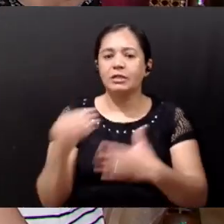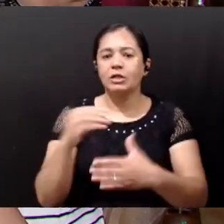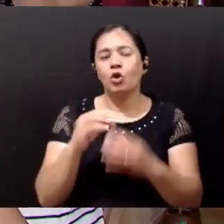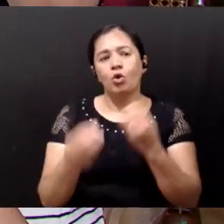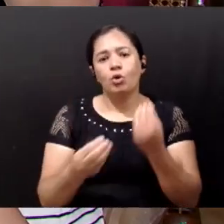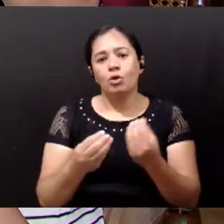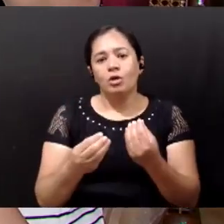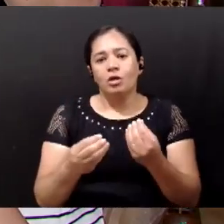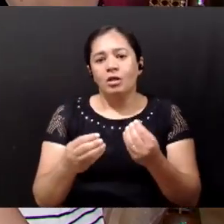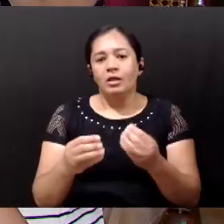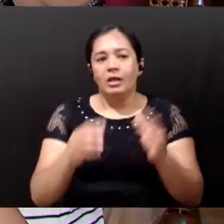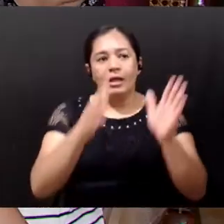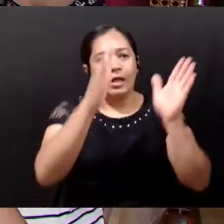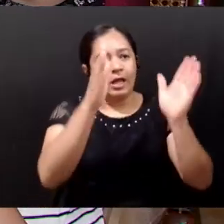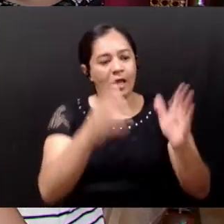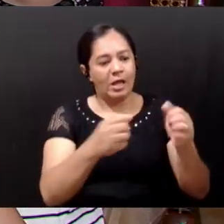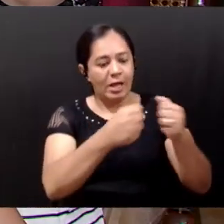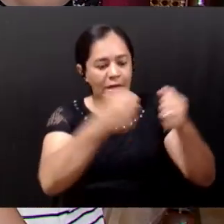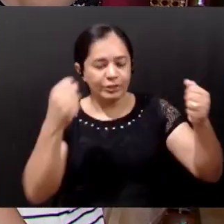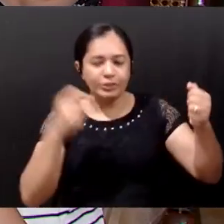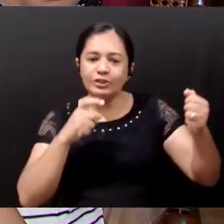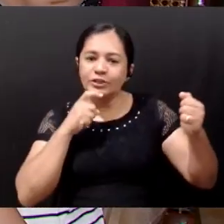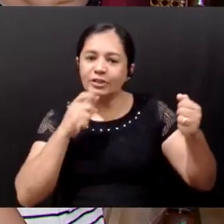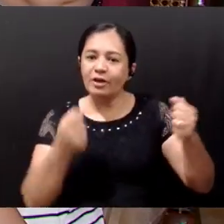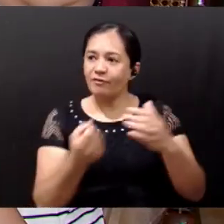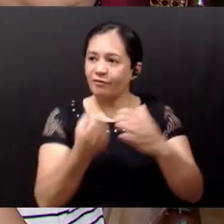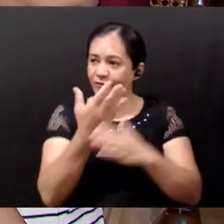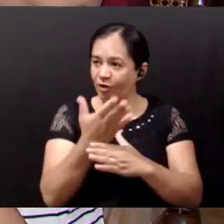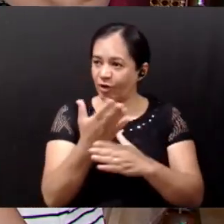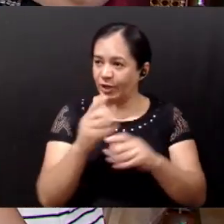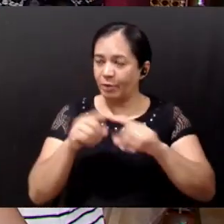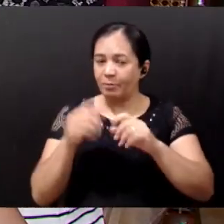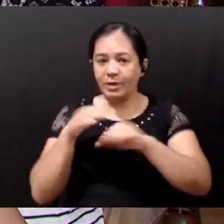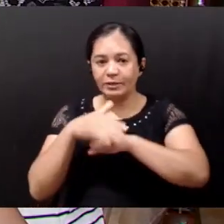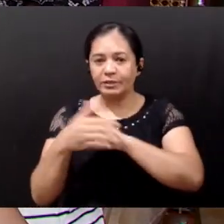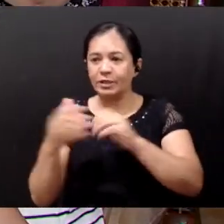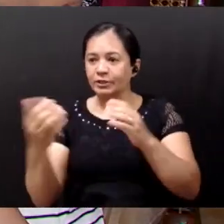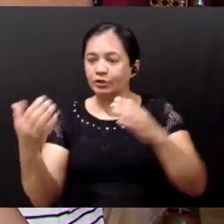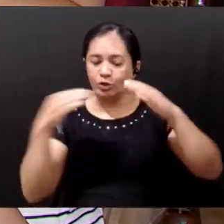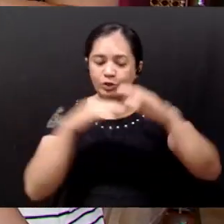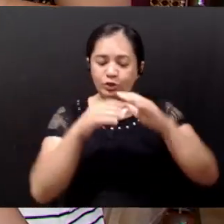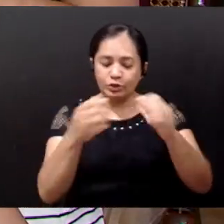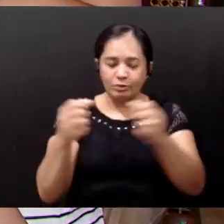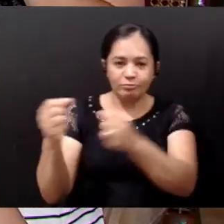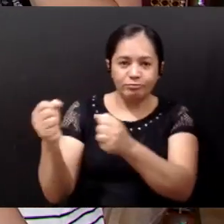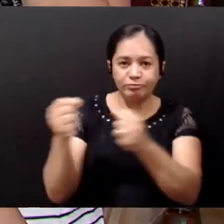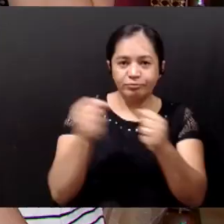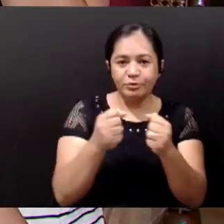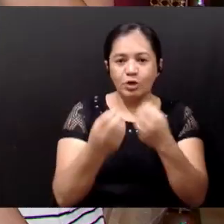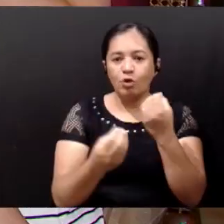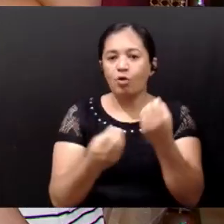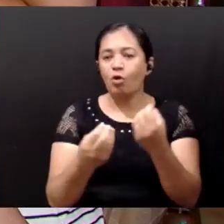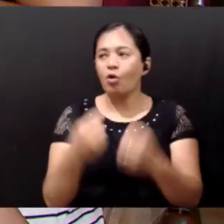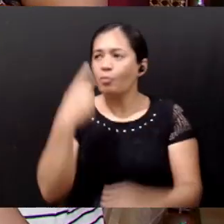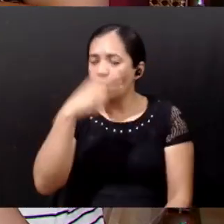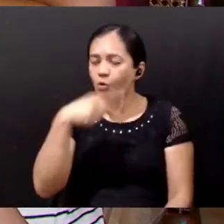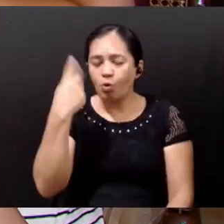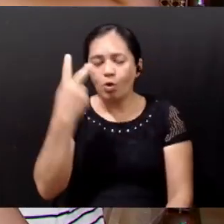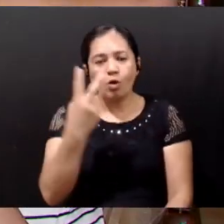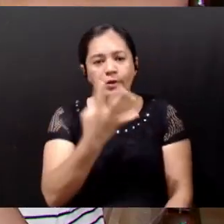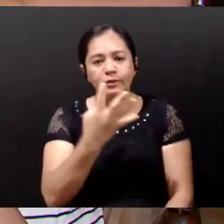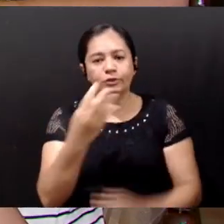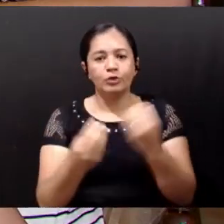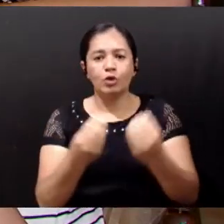fica fora e depois à noite ela é guardada, ela fica aberta 24 horas, como é essa